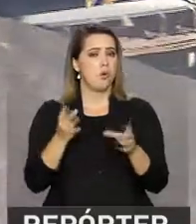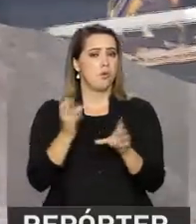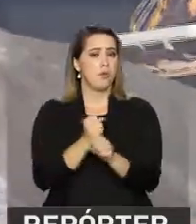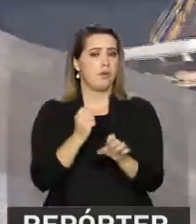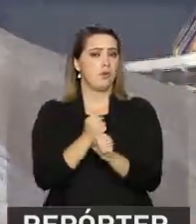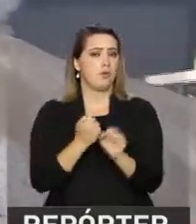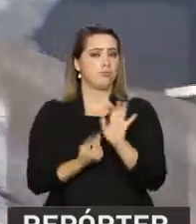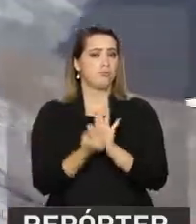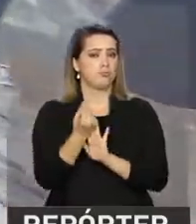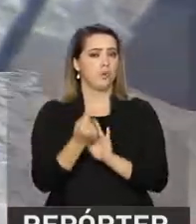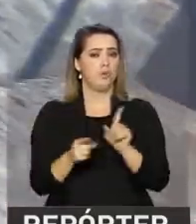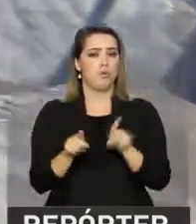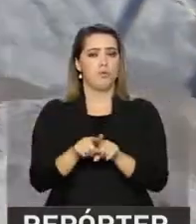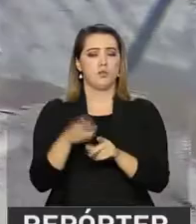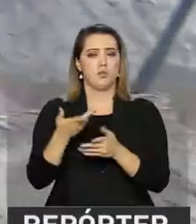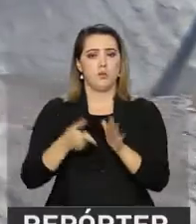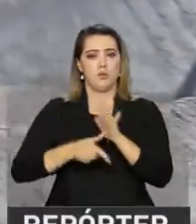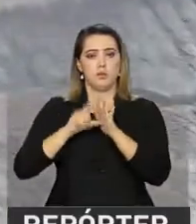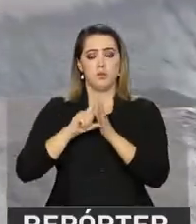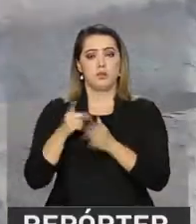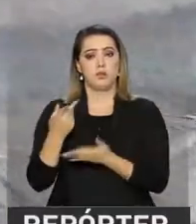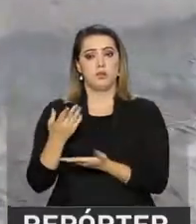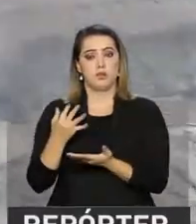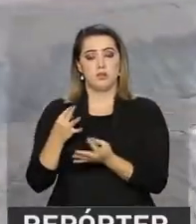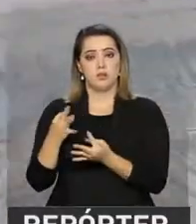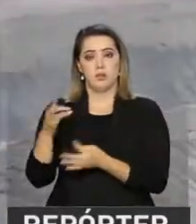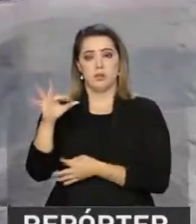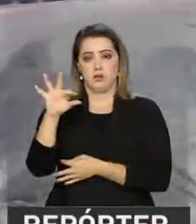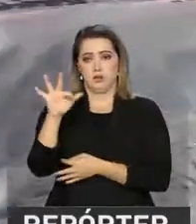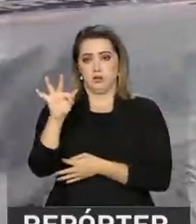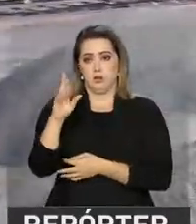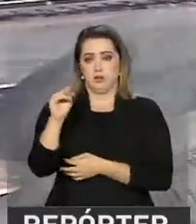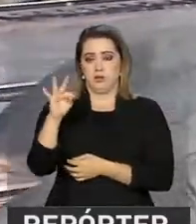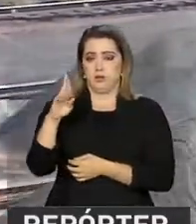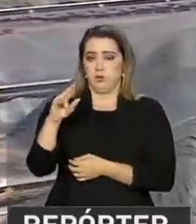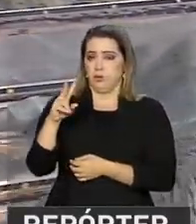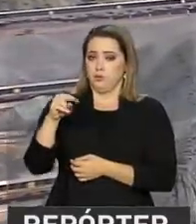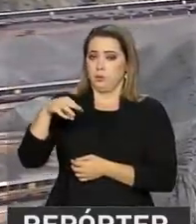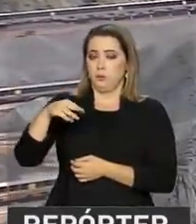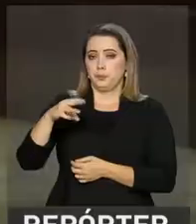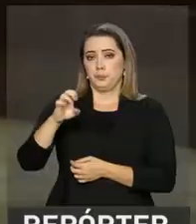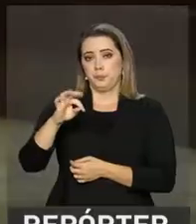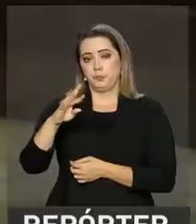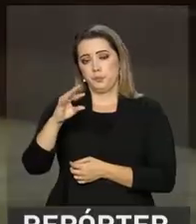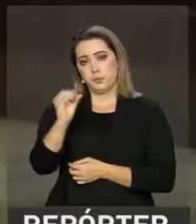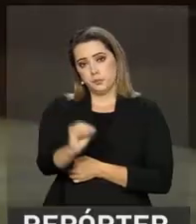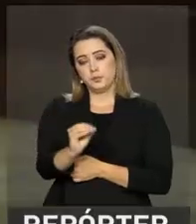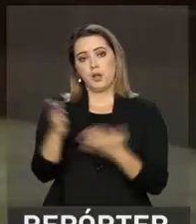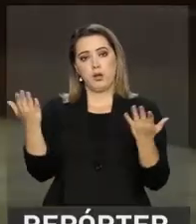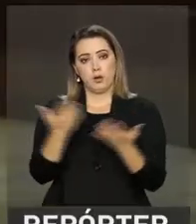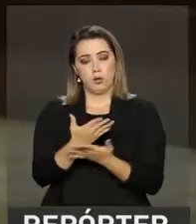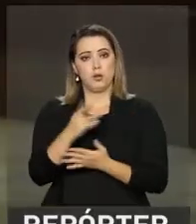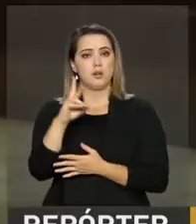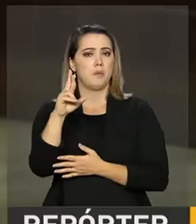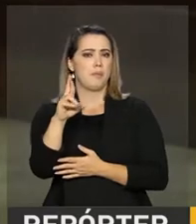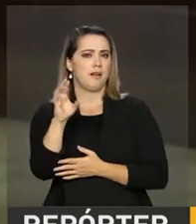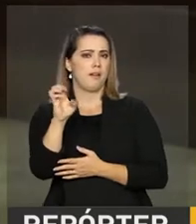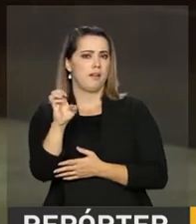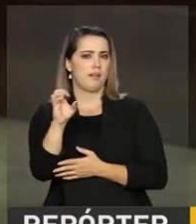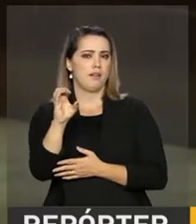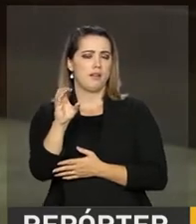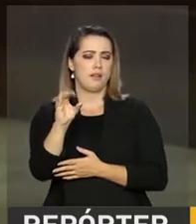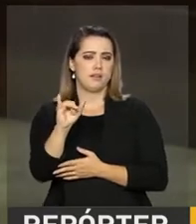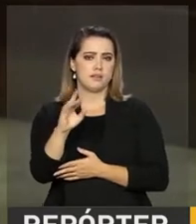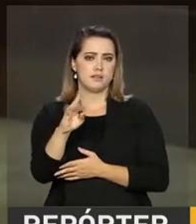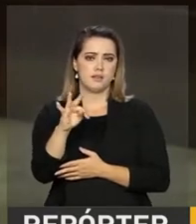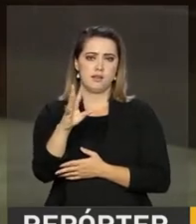exploração mineral e passará do faturamento líquido para a receita bruta de venda do minério ano passado o governo arrecadou um bilhão